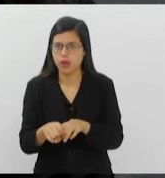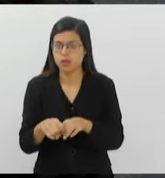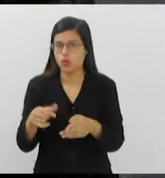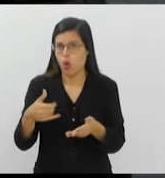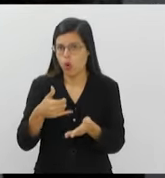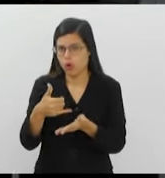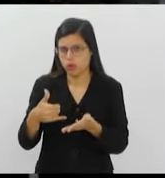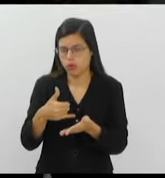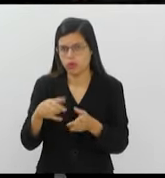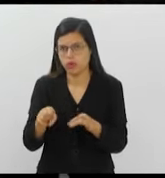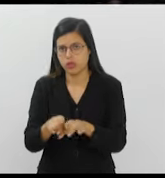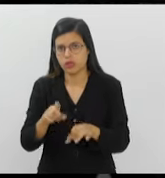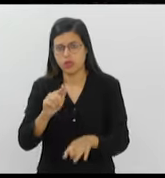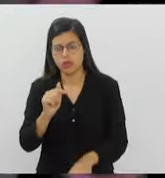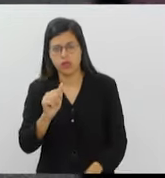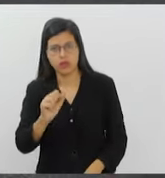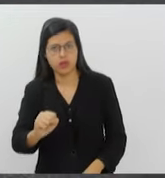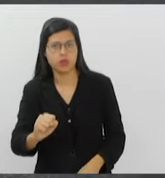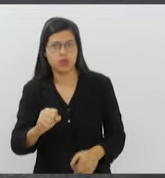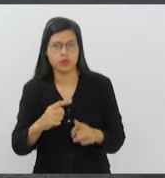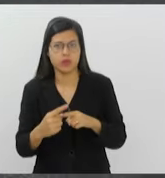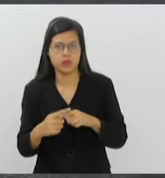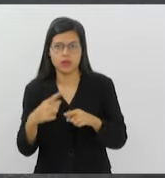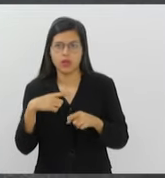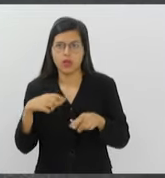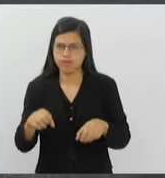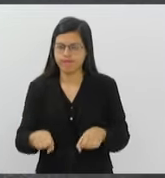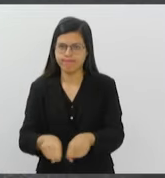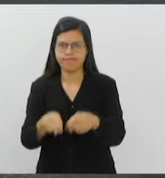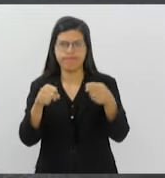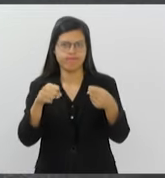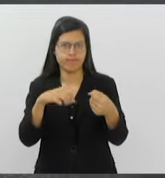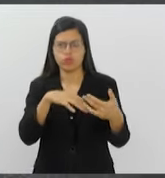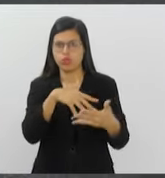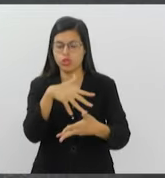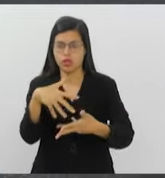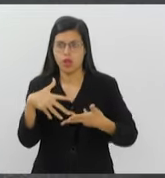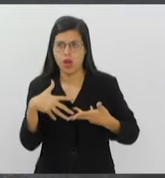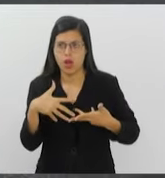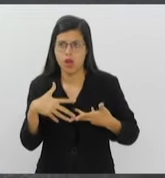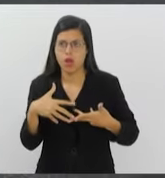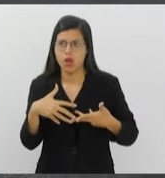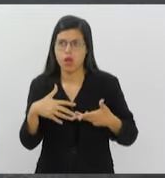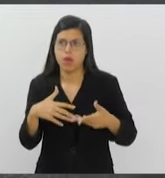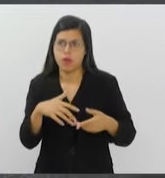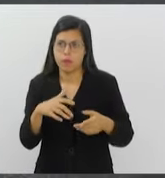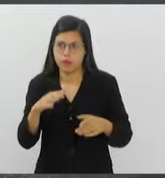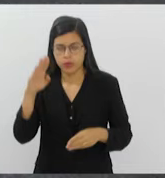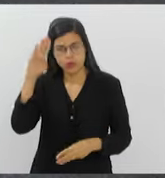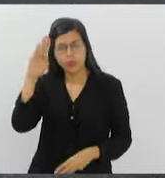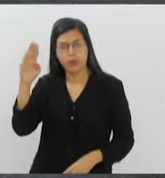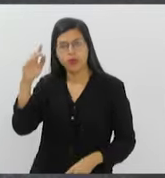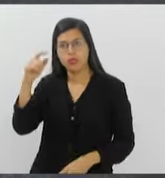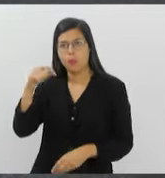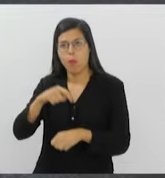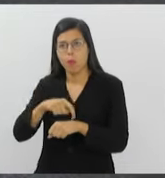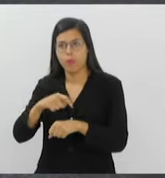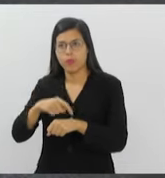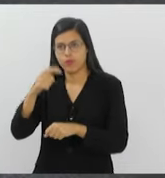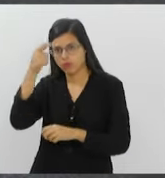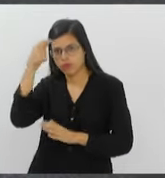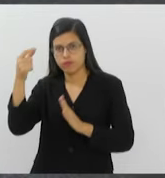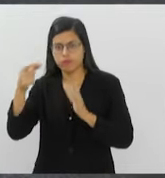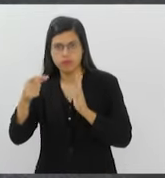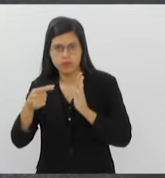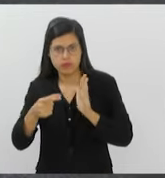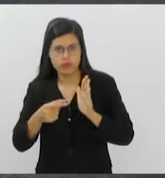um colapso mundial, principalmente em tempos de inteligência artificial, que vai